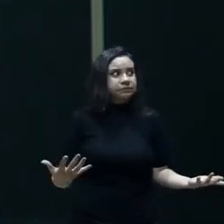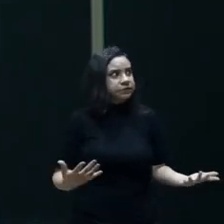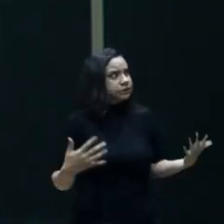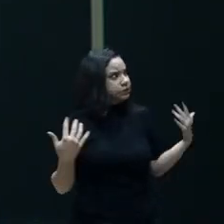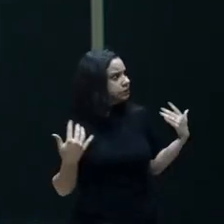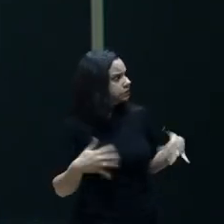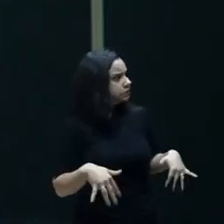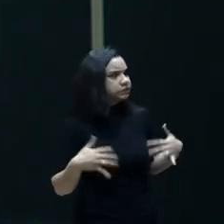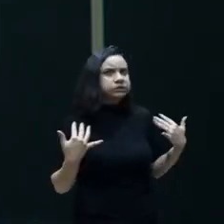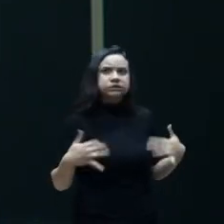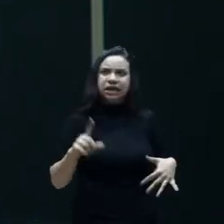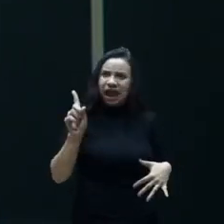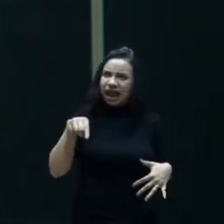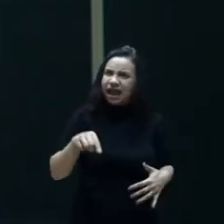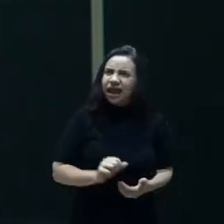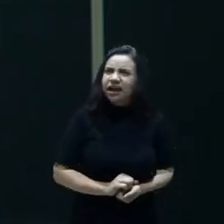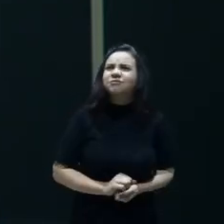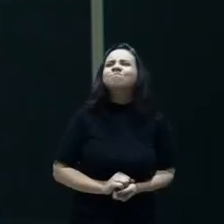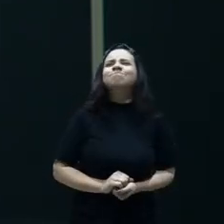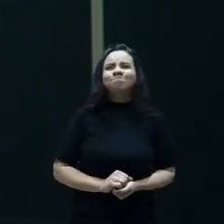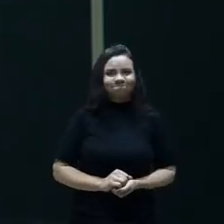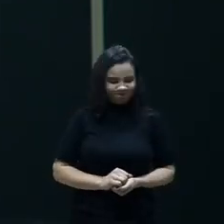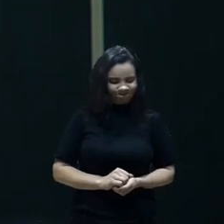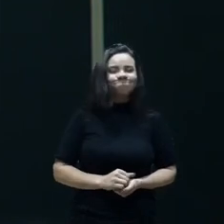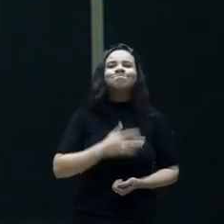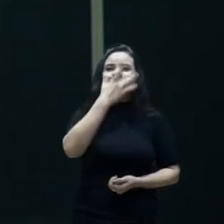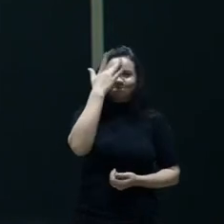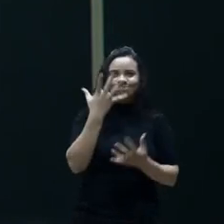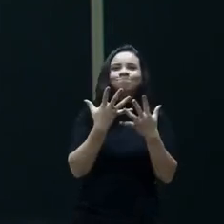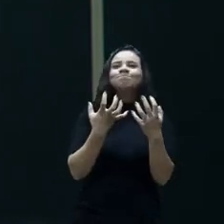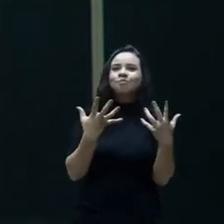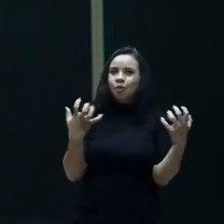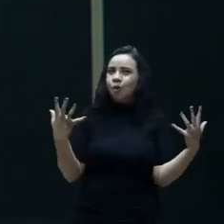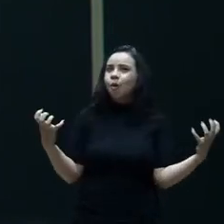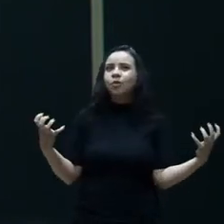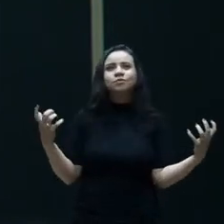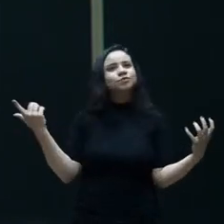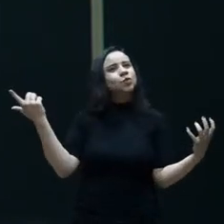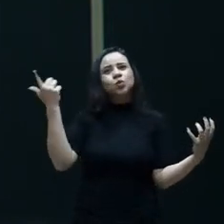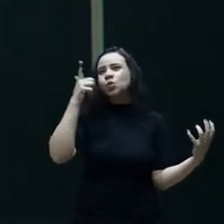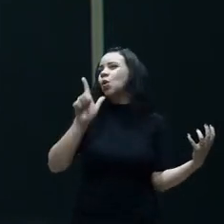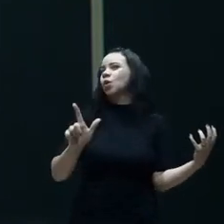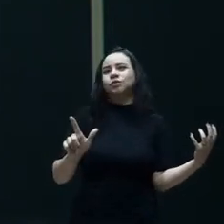muitos de nós não estamos conseguindo. O que o senhor quer dizer com isso? Que nós estamos ruim